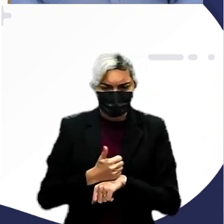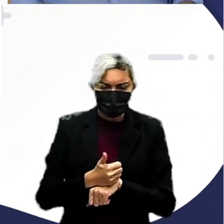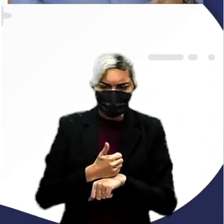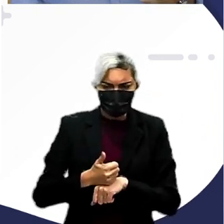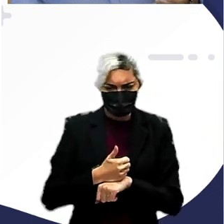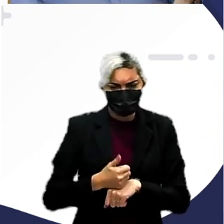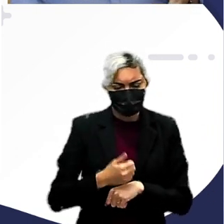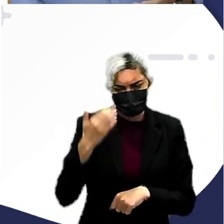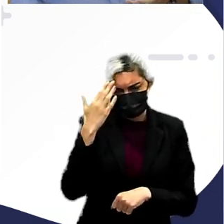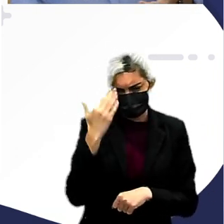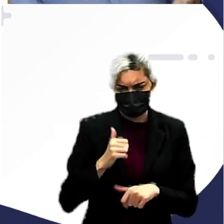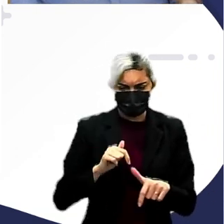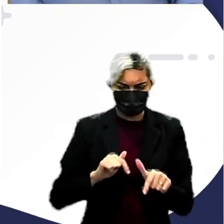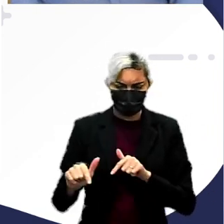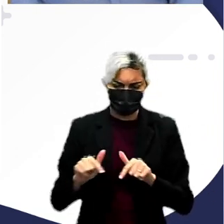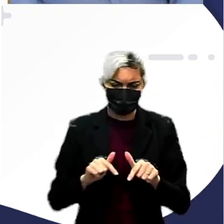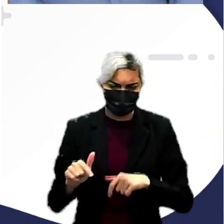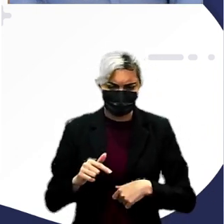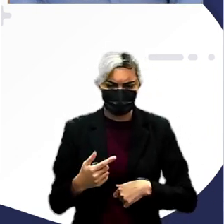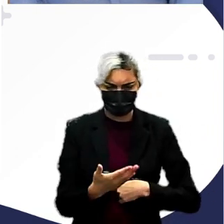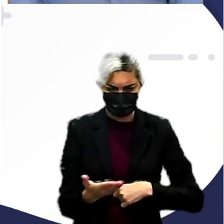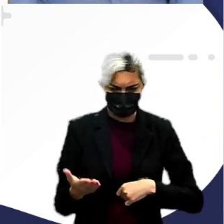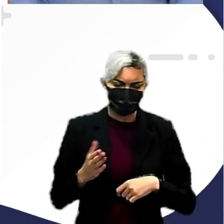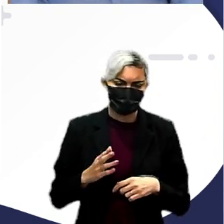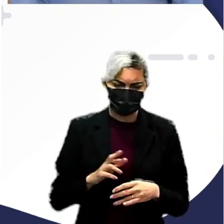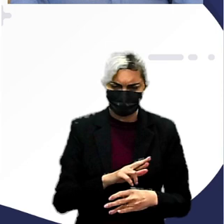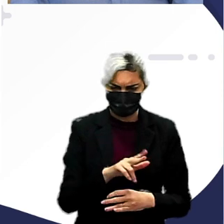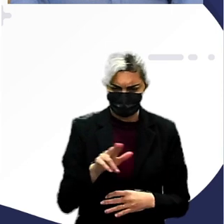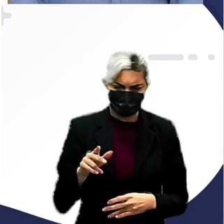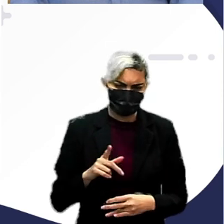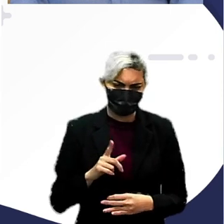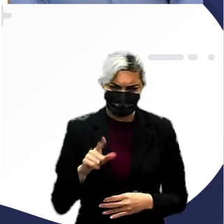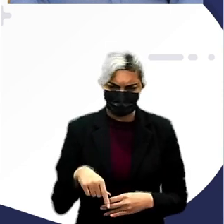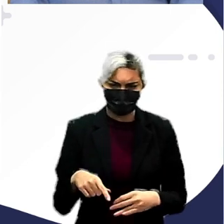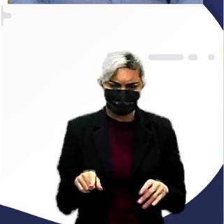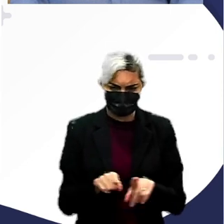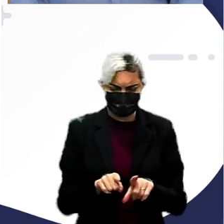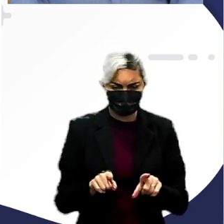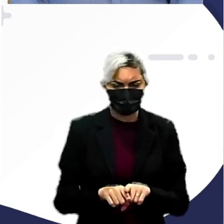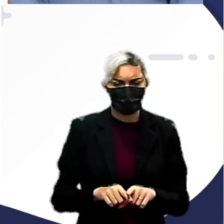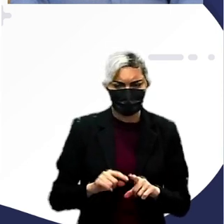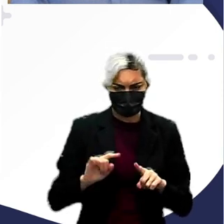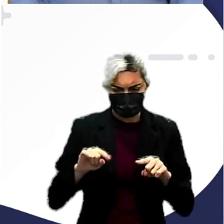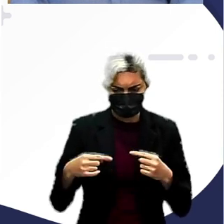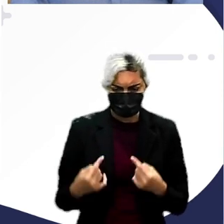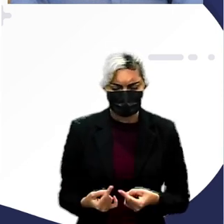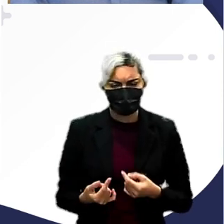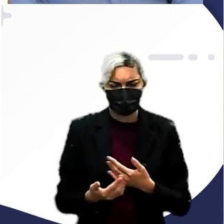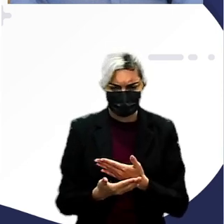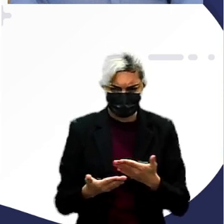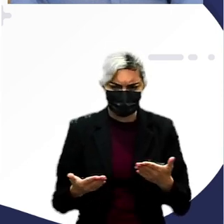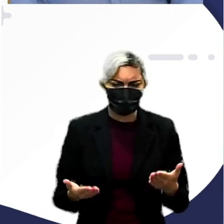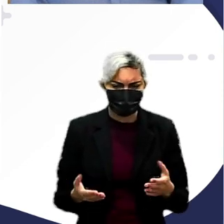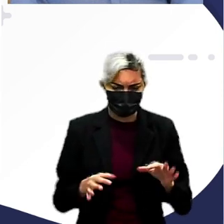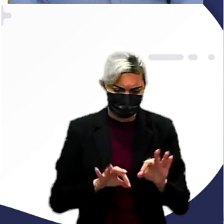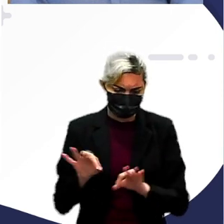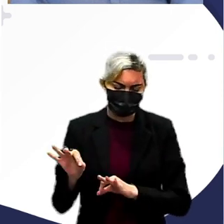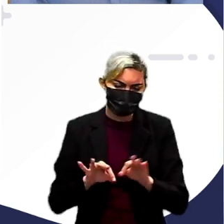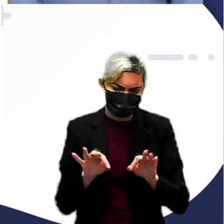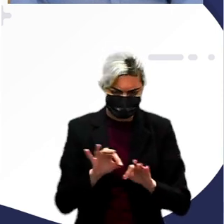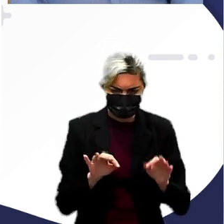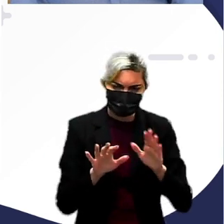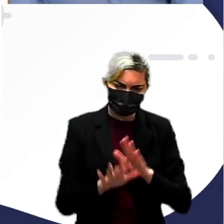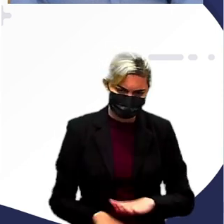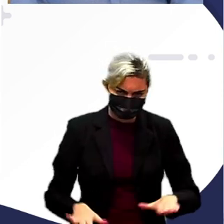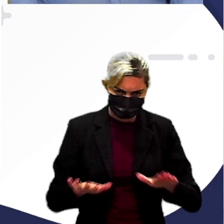profissional. Saber trabalhar com esses elementos é também um grande desafio para as organizações de uma